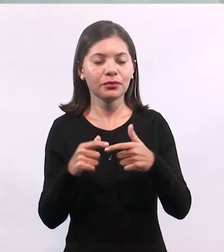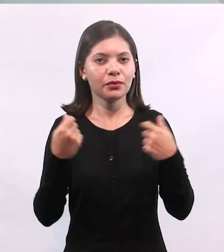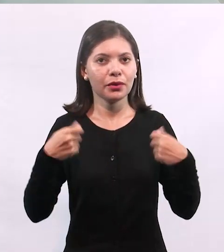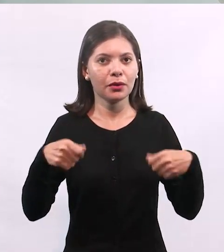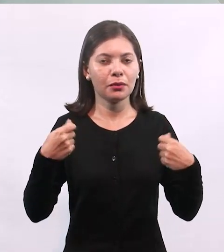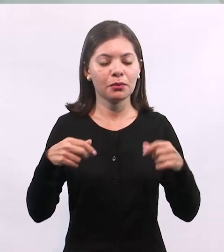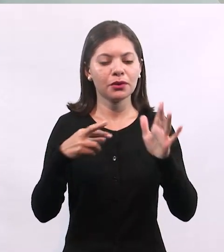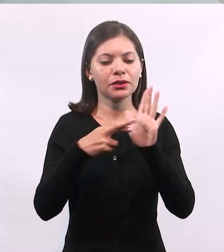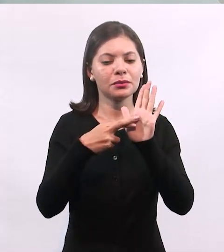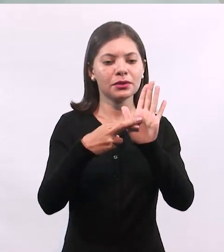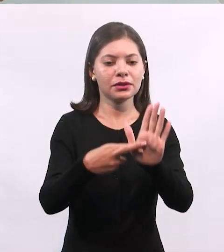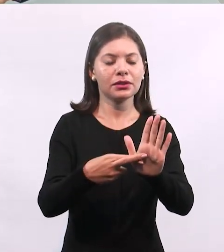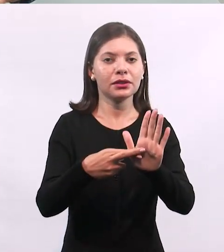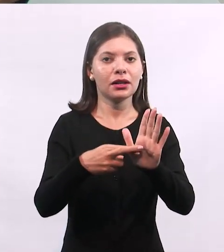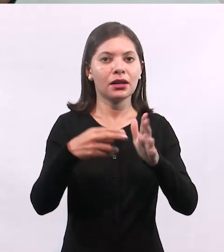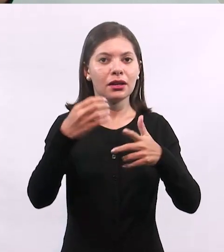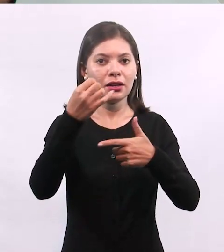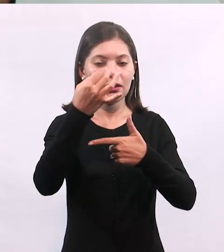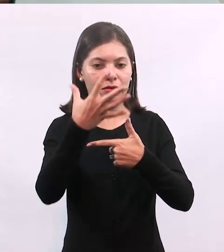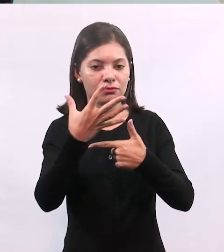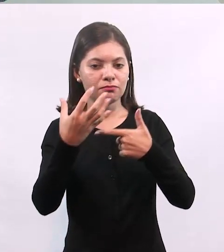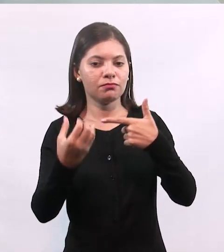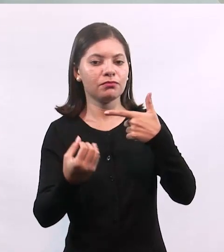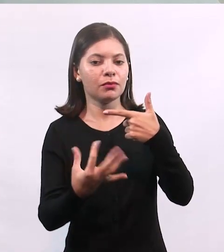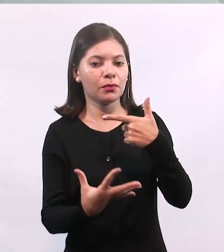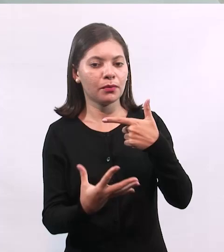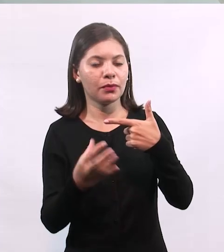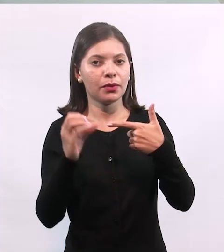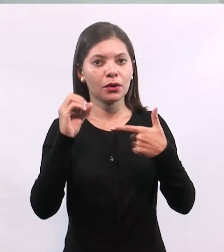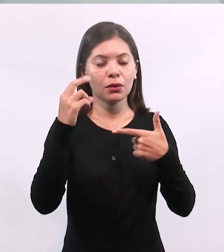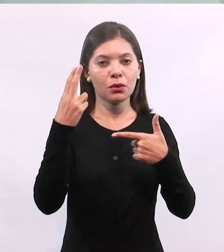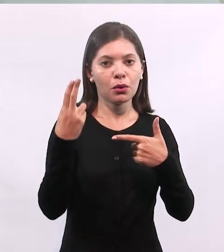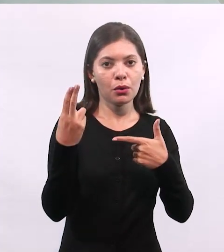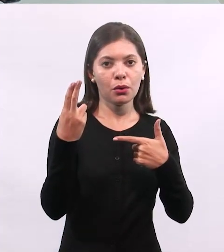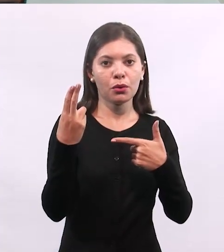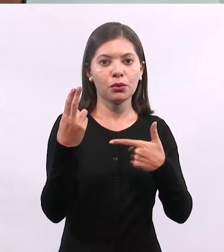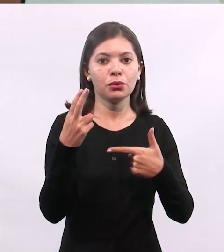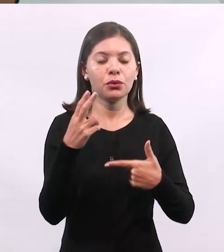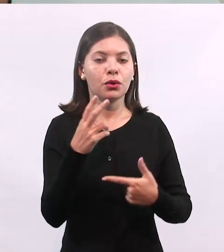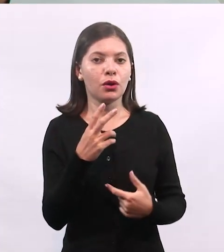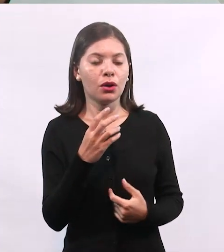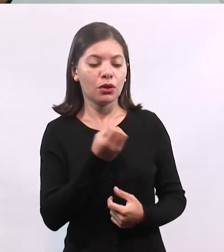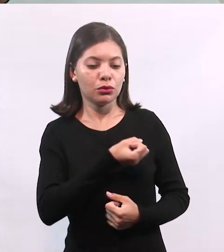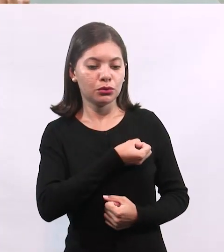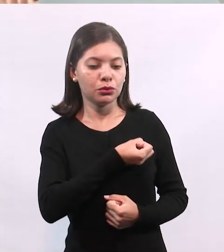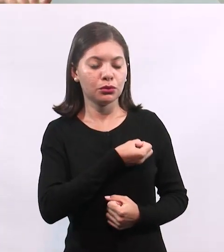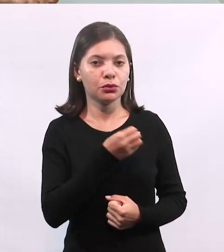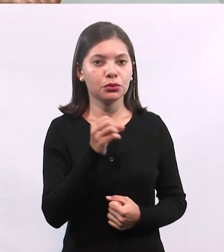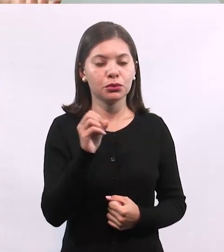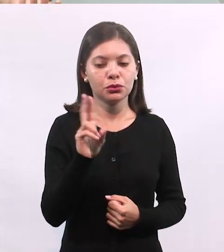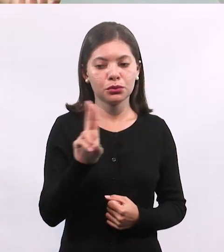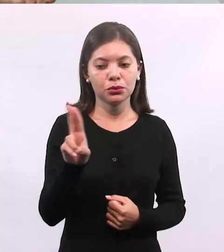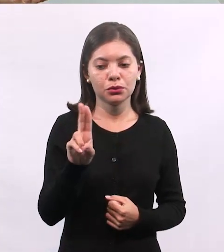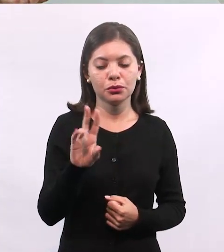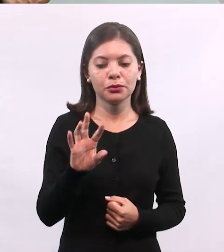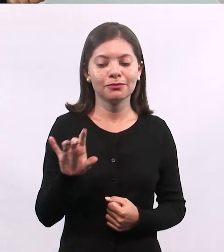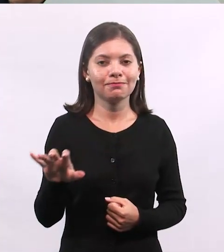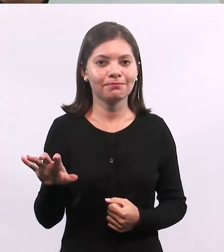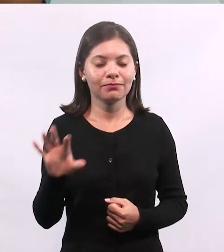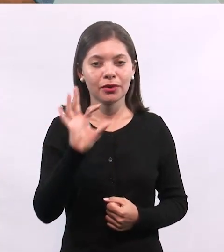pode ser representado no formato fracionário pode ser representado no formato decimal ou ainda em